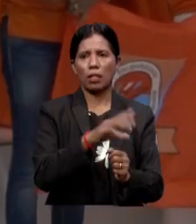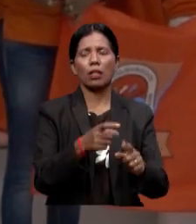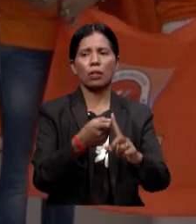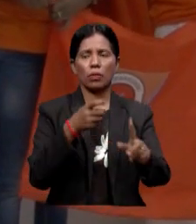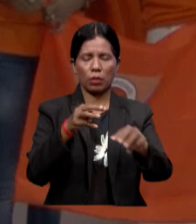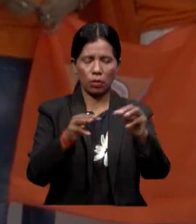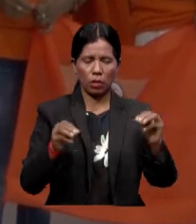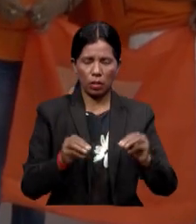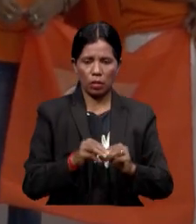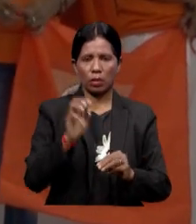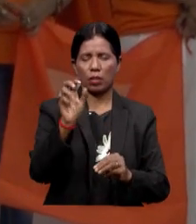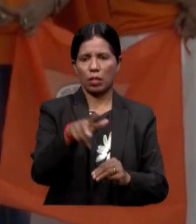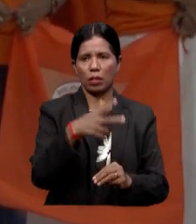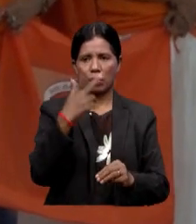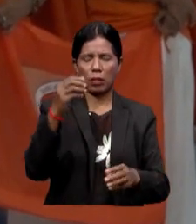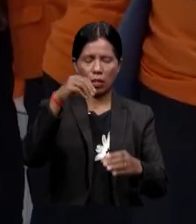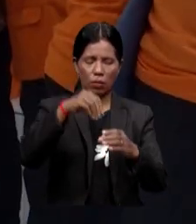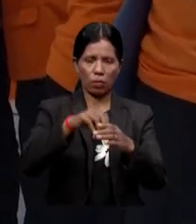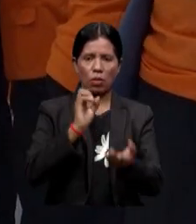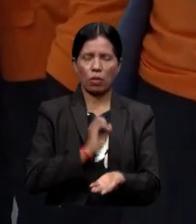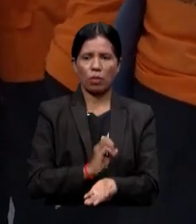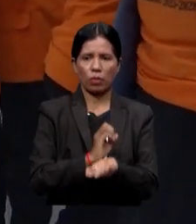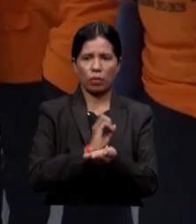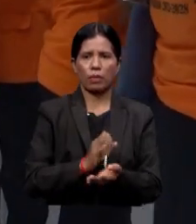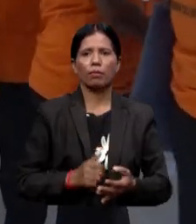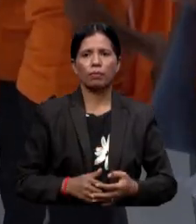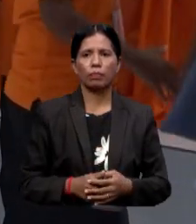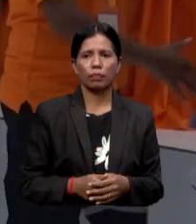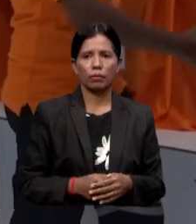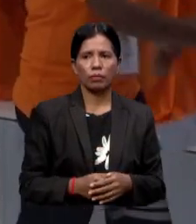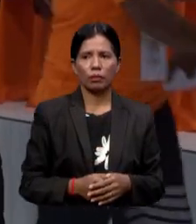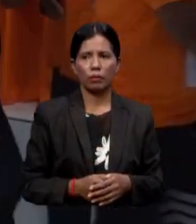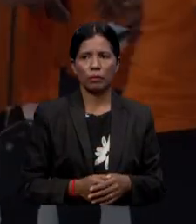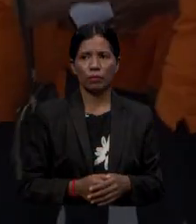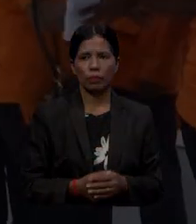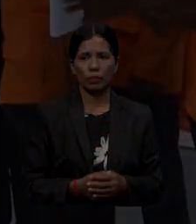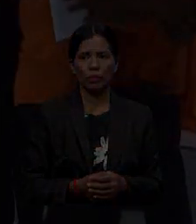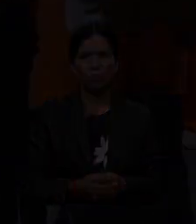seu município Sanul Resintolo inclui Rewam. Zaim dos Santos, Celina Lopes, Tiemen.